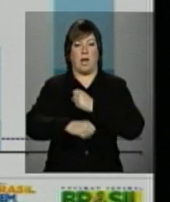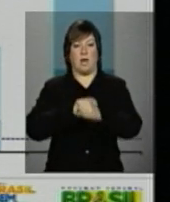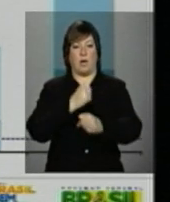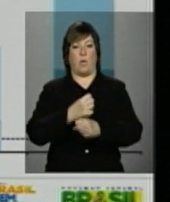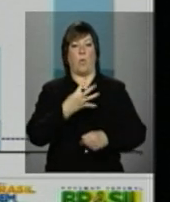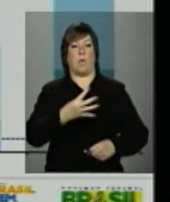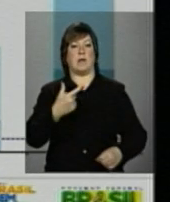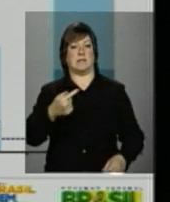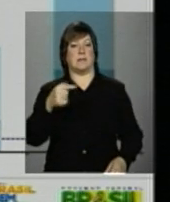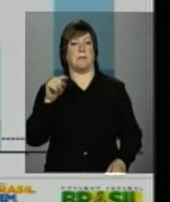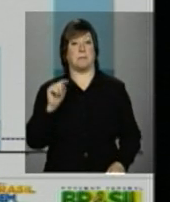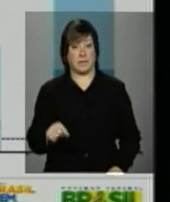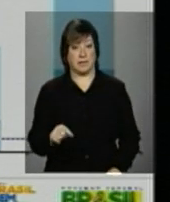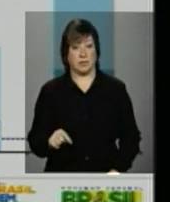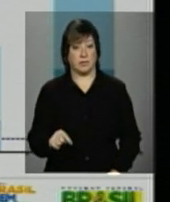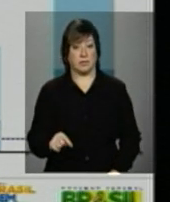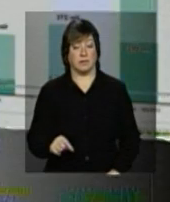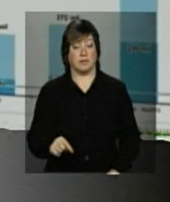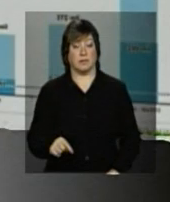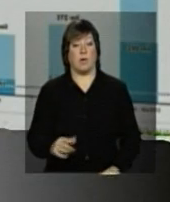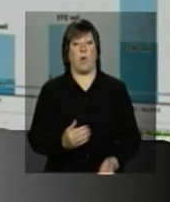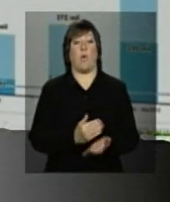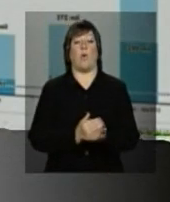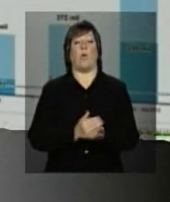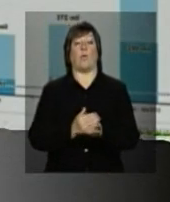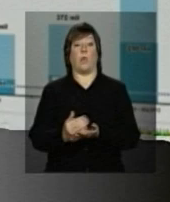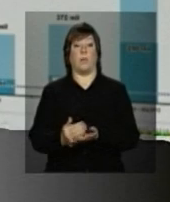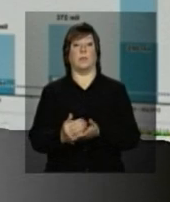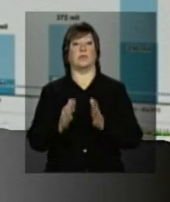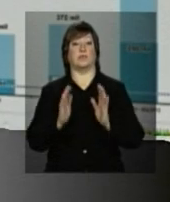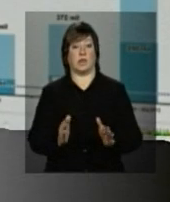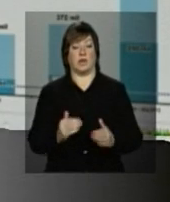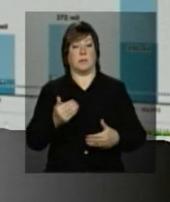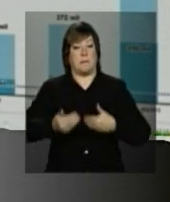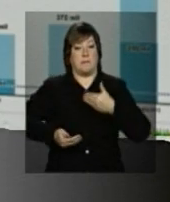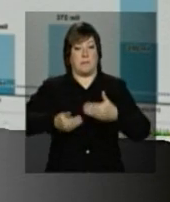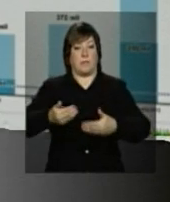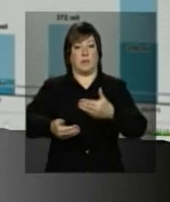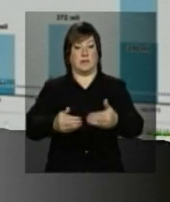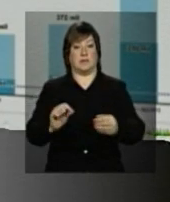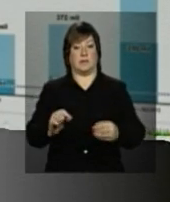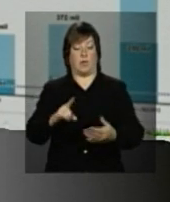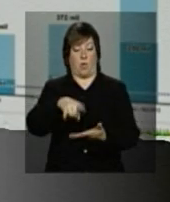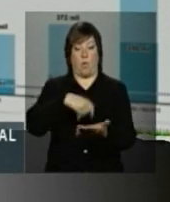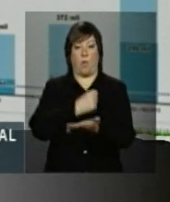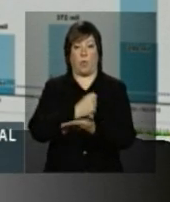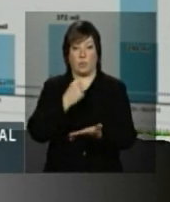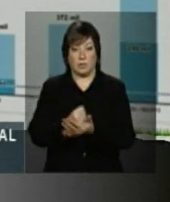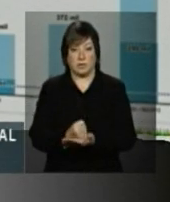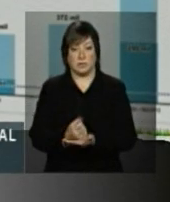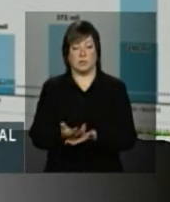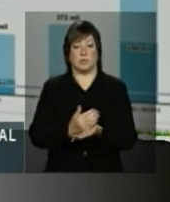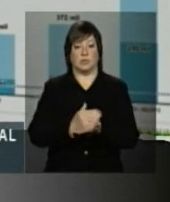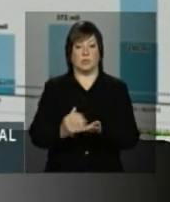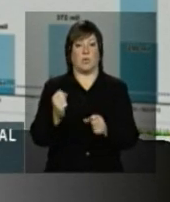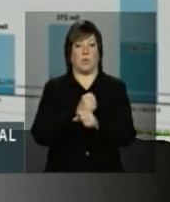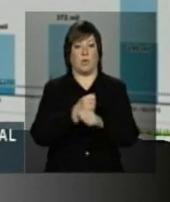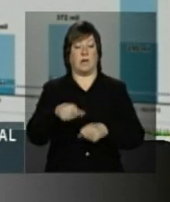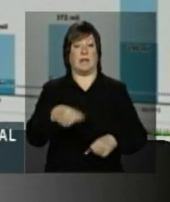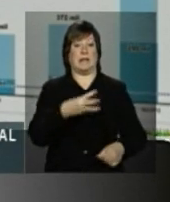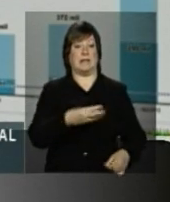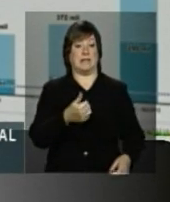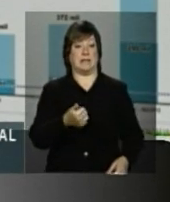47.000 e eh e iniciamos processos entre contratação e início de construção para